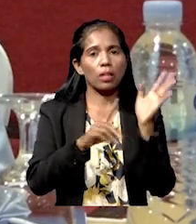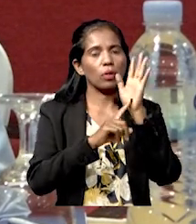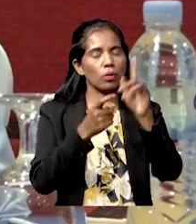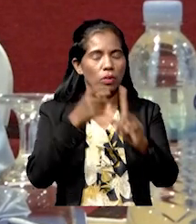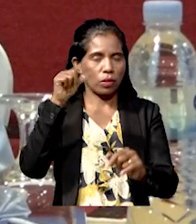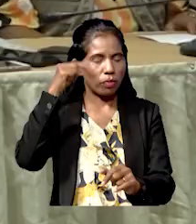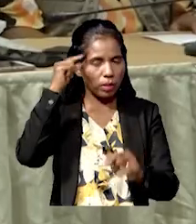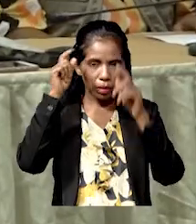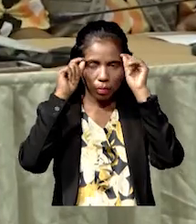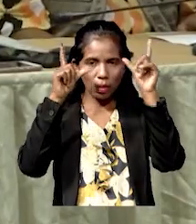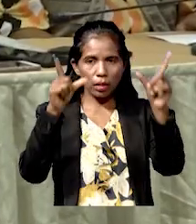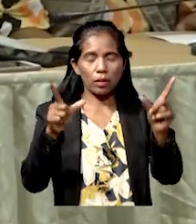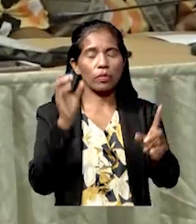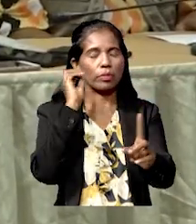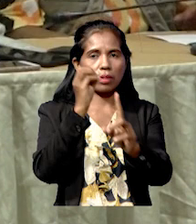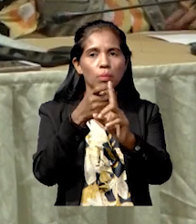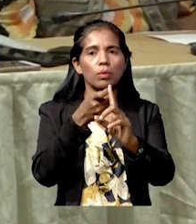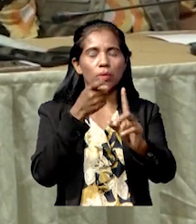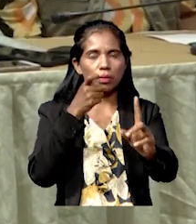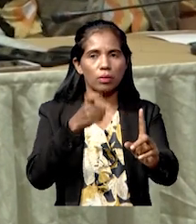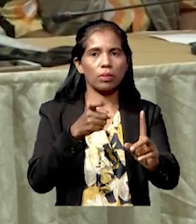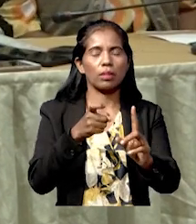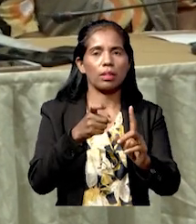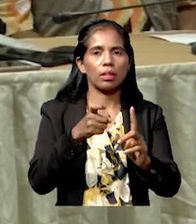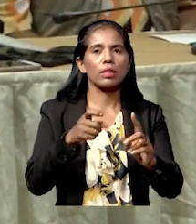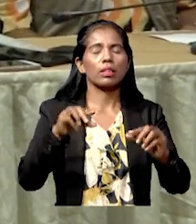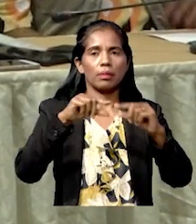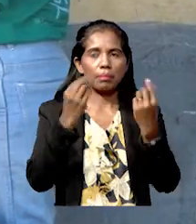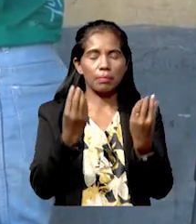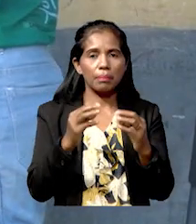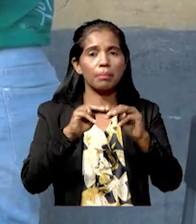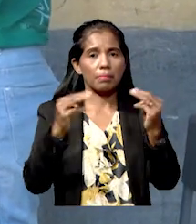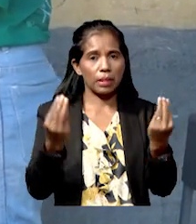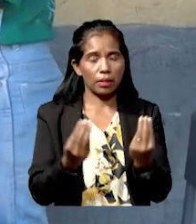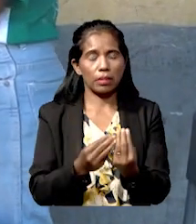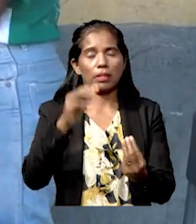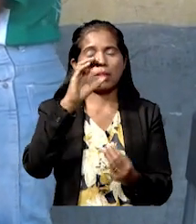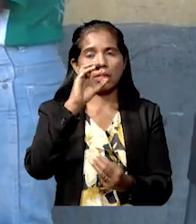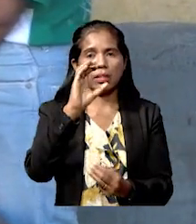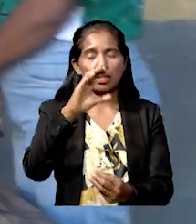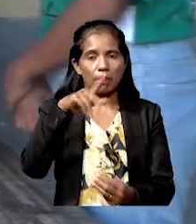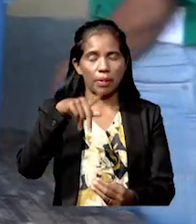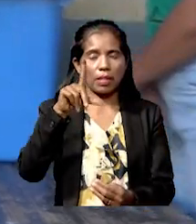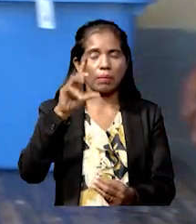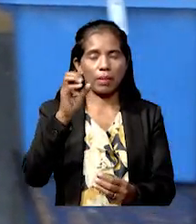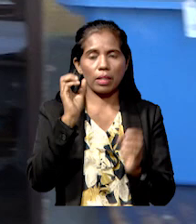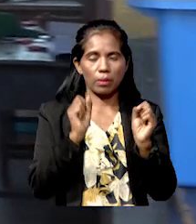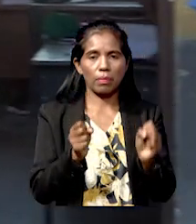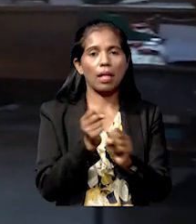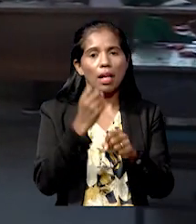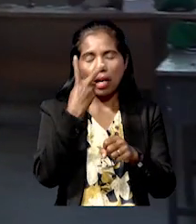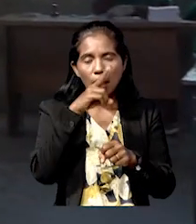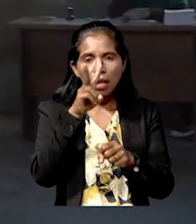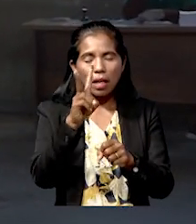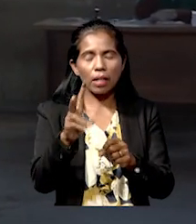ne atuhusu Missão Observação Eleitoral da CPLP pode observa proceso eleição presidencial segunda volta nebe realizado na hilorong